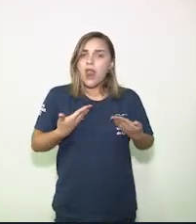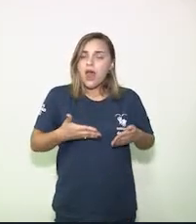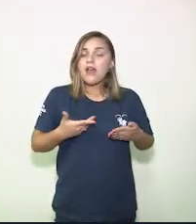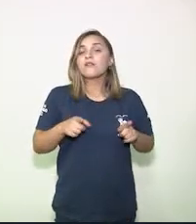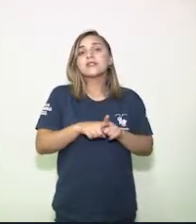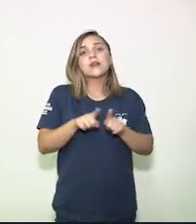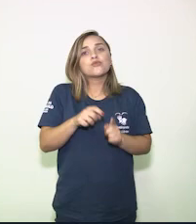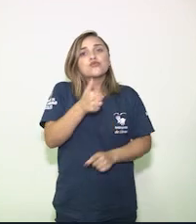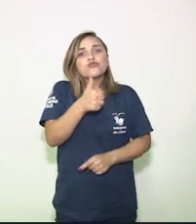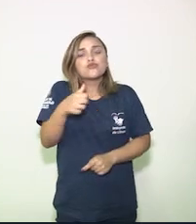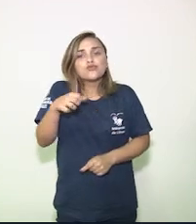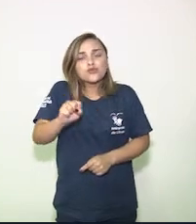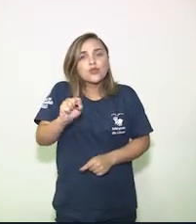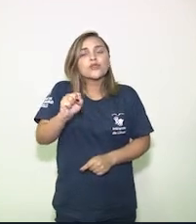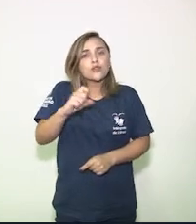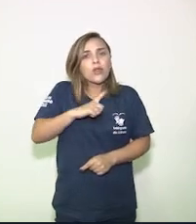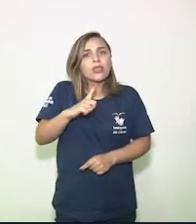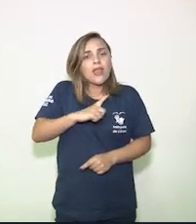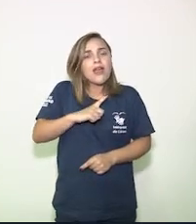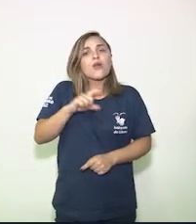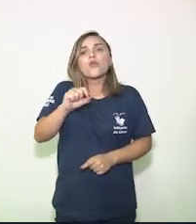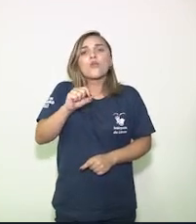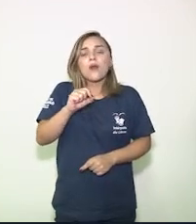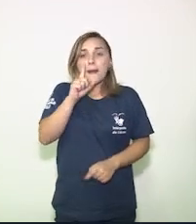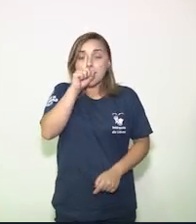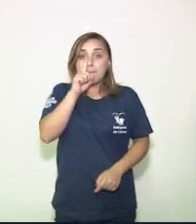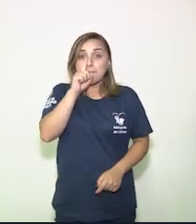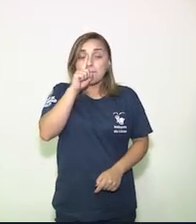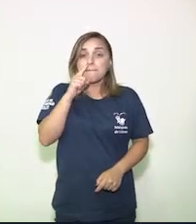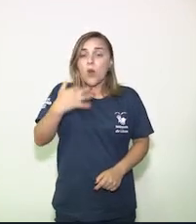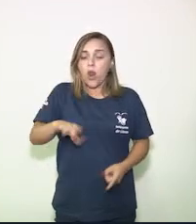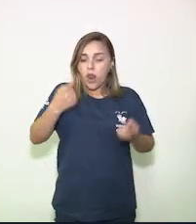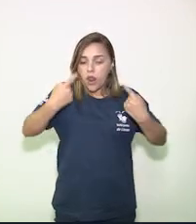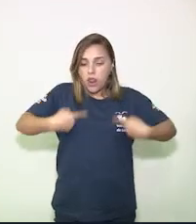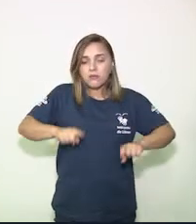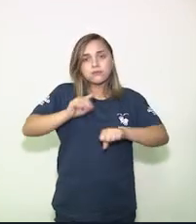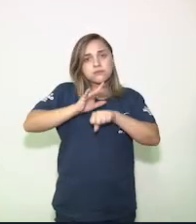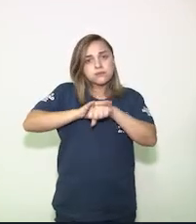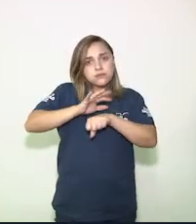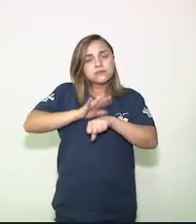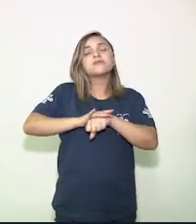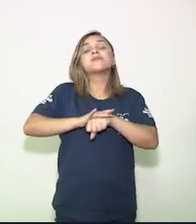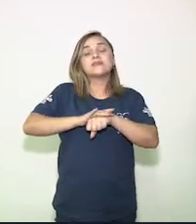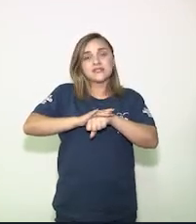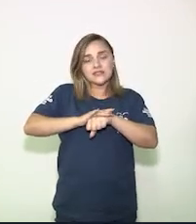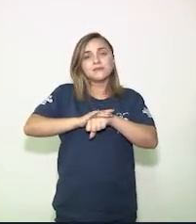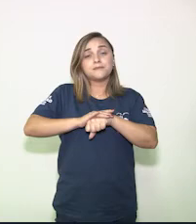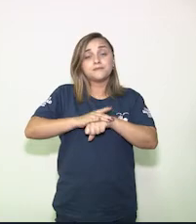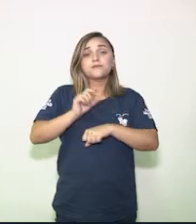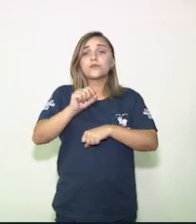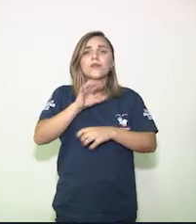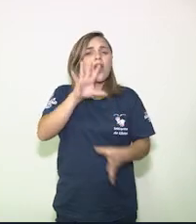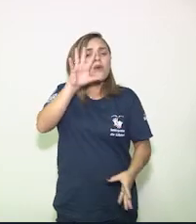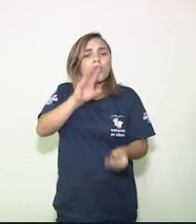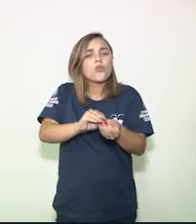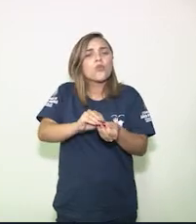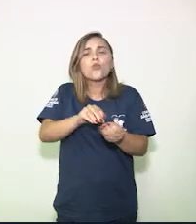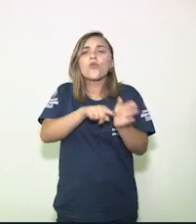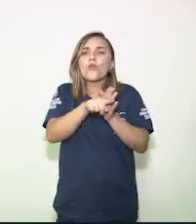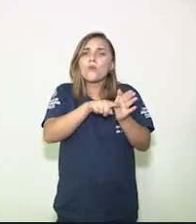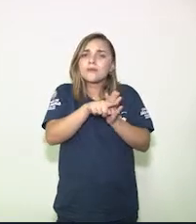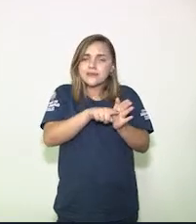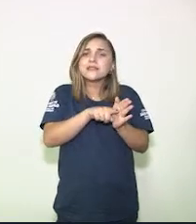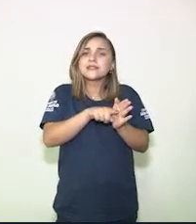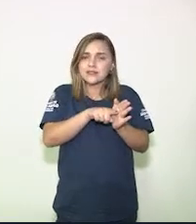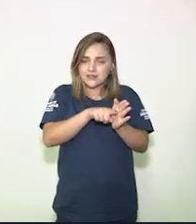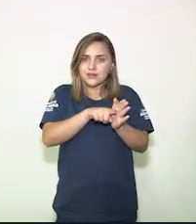sendo 18 com quadro compatível com síndrome inflamatória multissistêmica. Então, o que eles concluem, além dessa